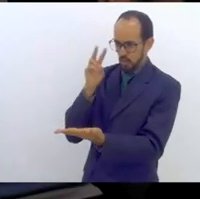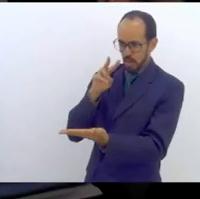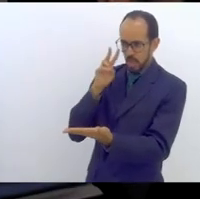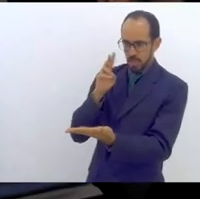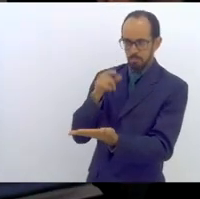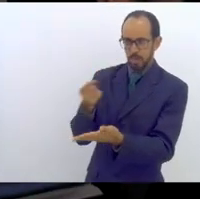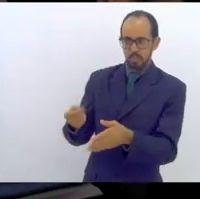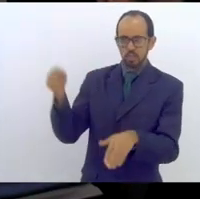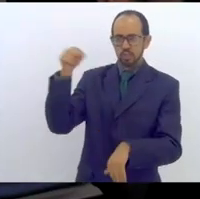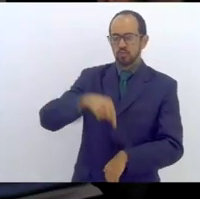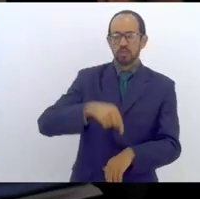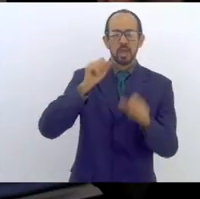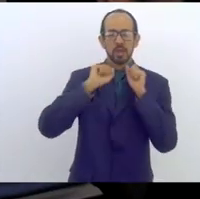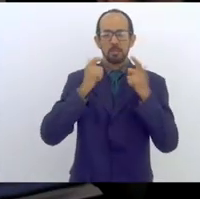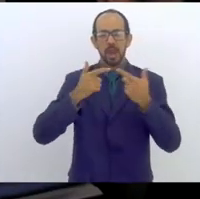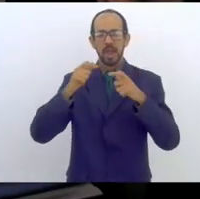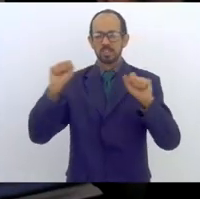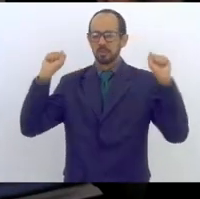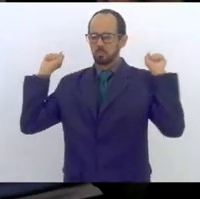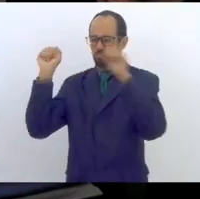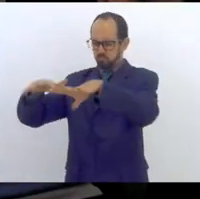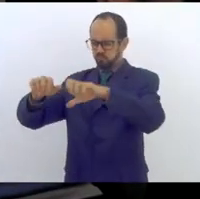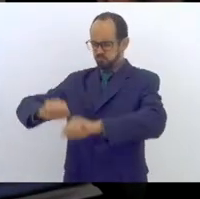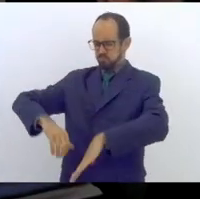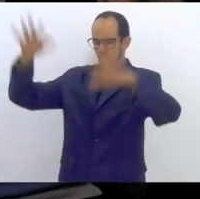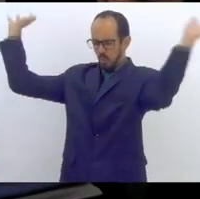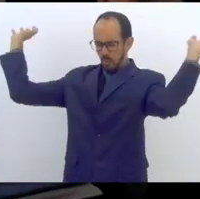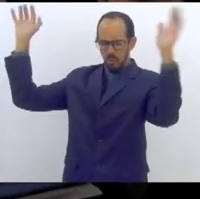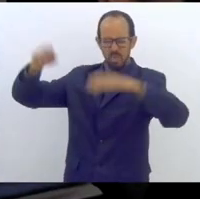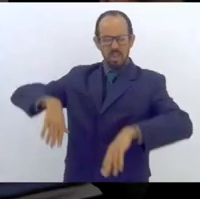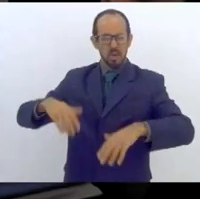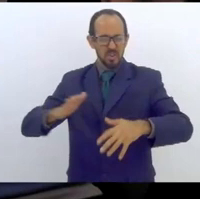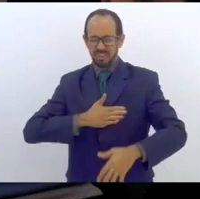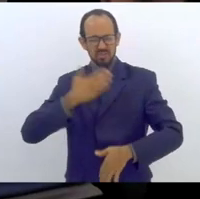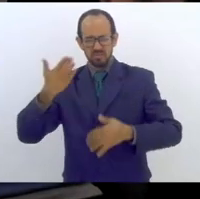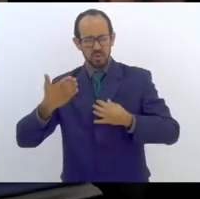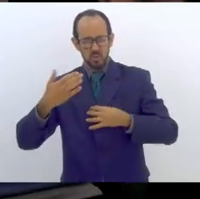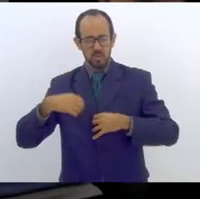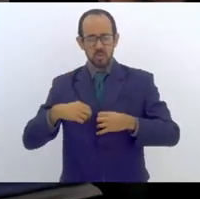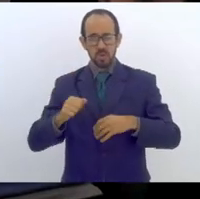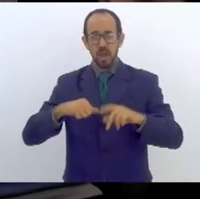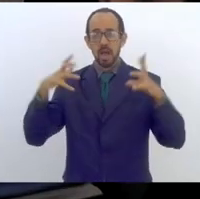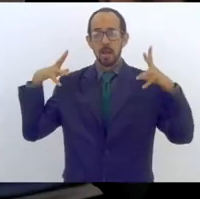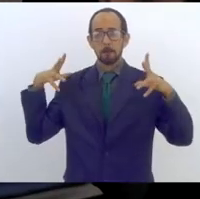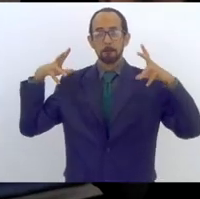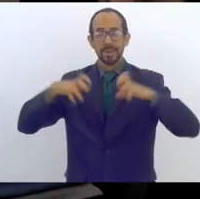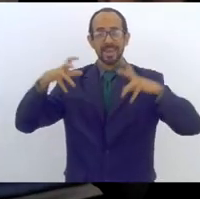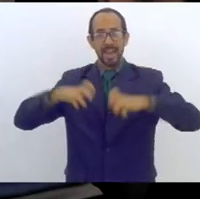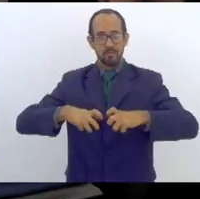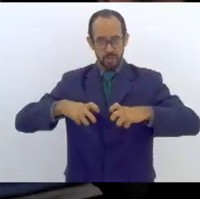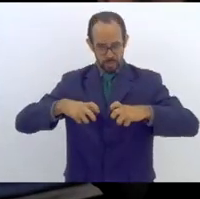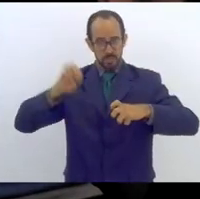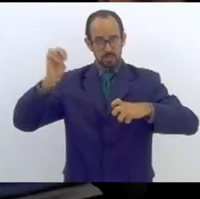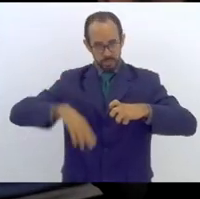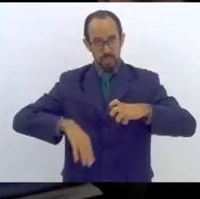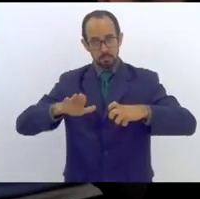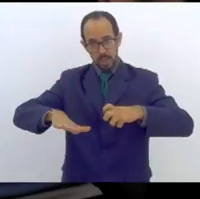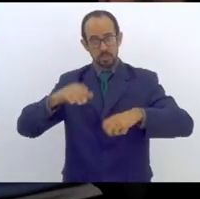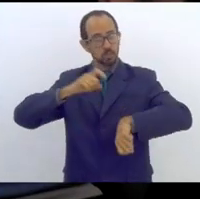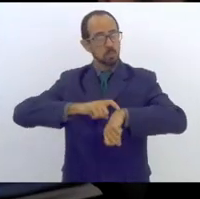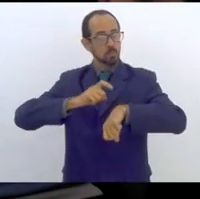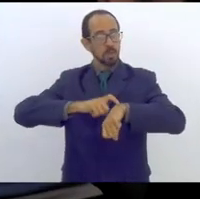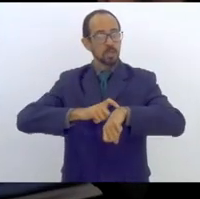alérgico bomba para cima e para baixo né então a gente brigava e naquele momento infelizmente